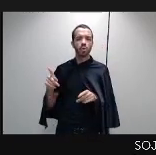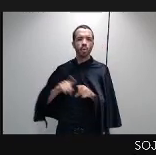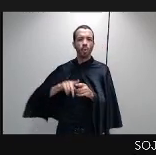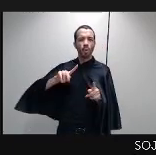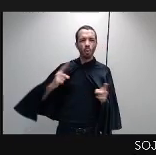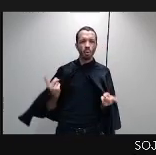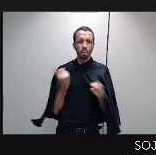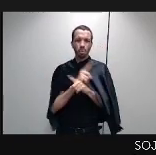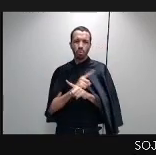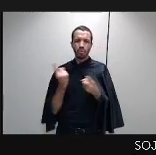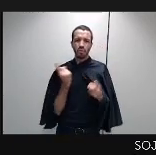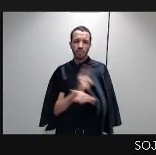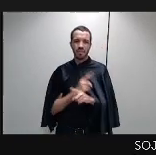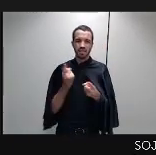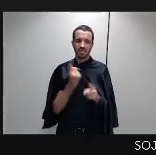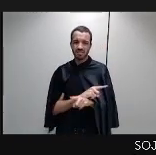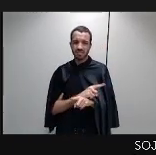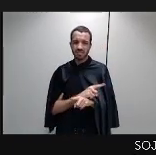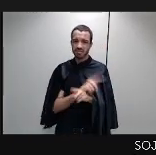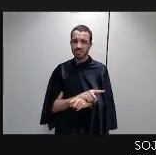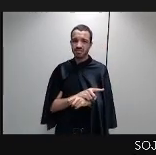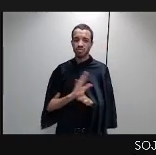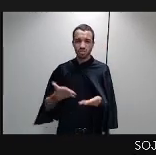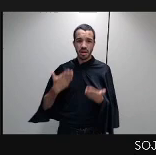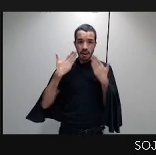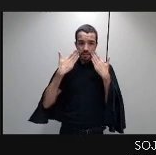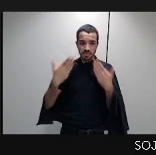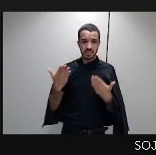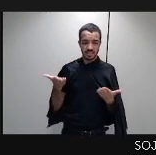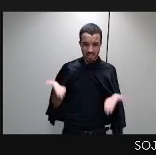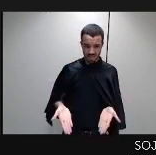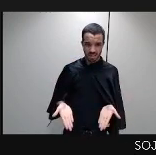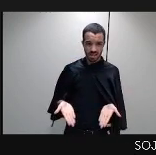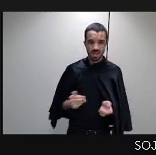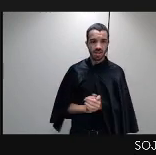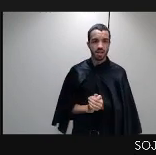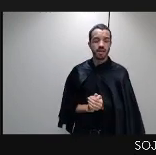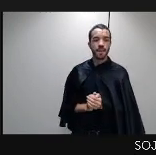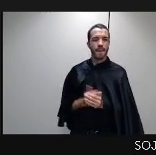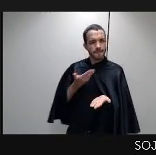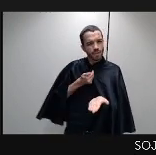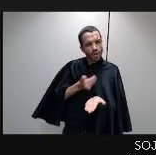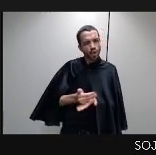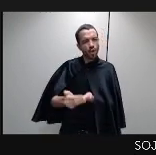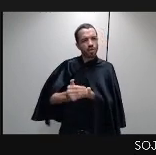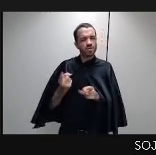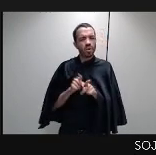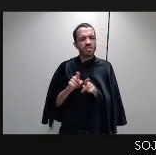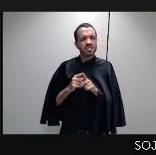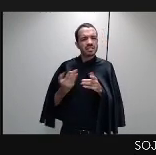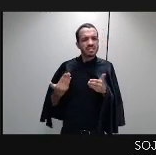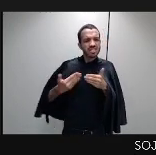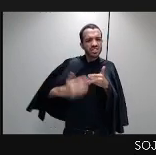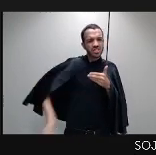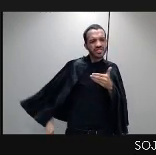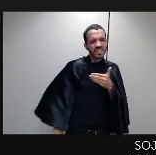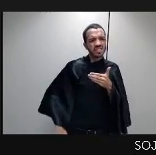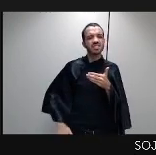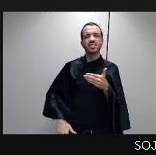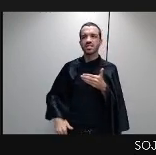já representa aqui a minha né e inicia que a minha divergência em relação